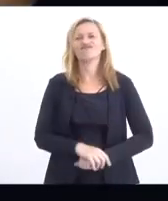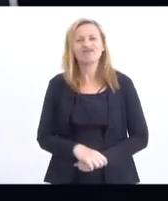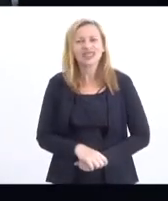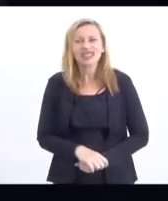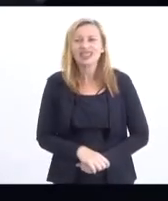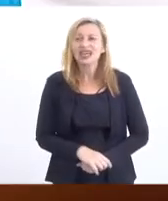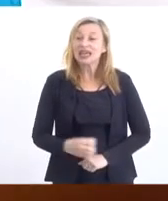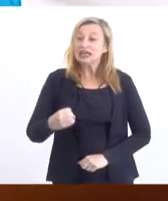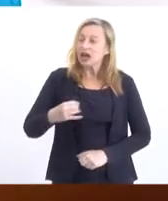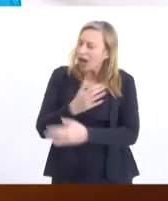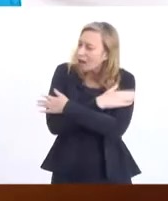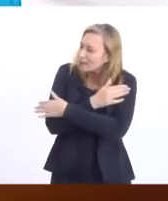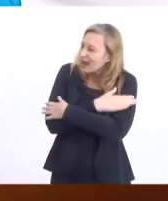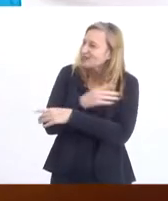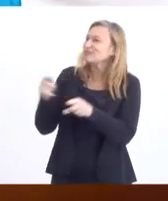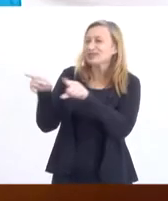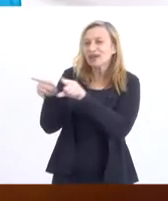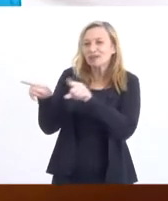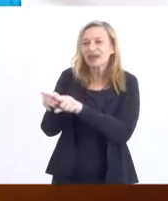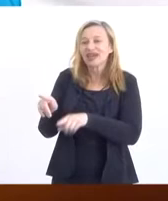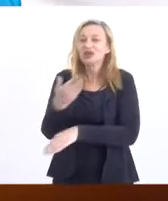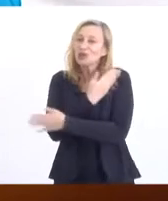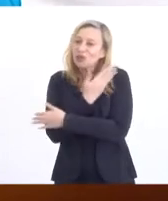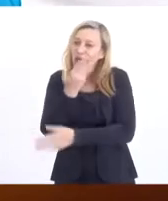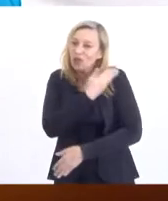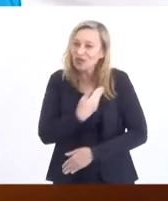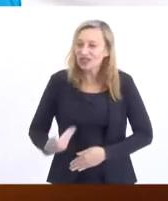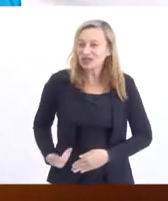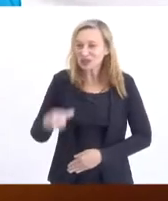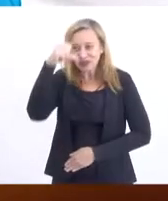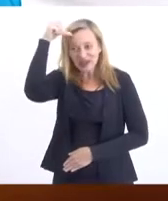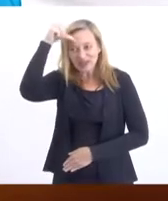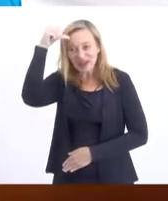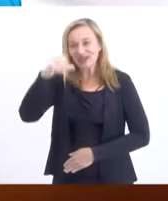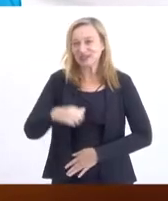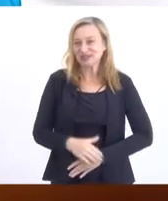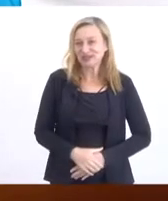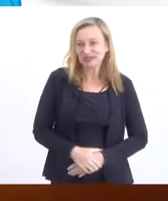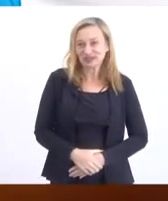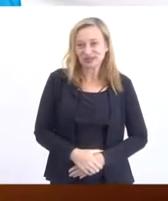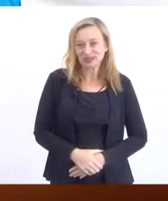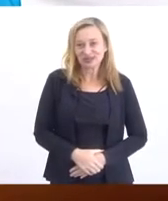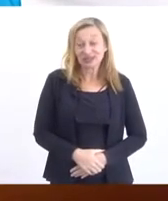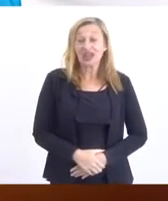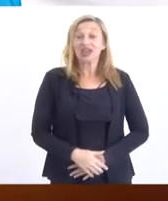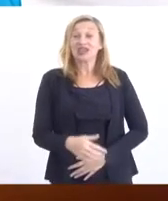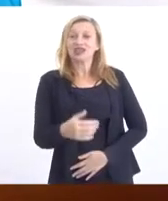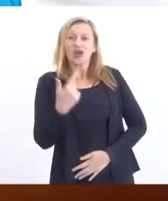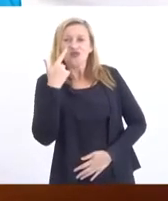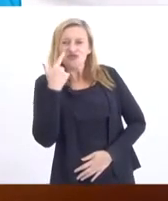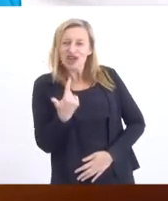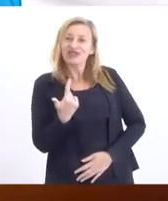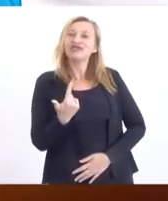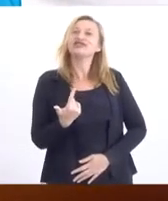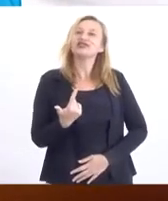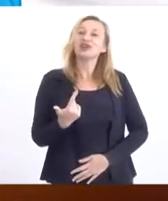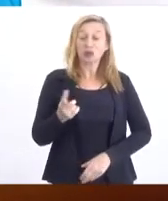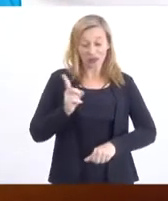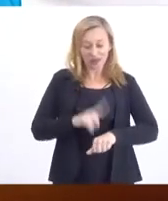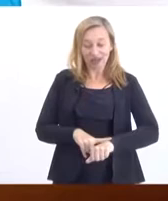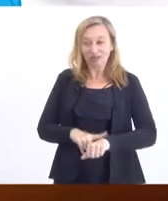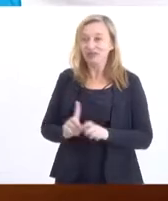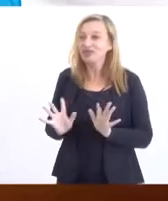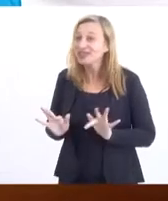Só levo o meu abraço também para o nosso governador Cláudio Castro. E eu vejo dessa forma, o meu tempo